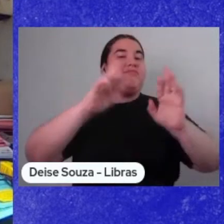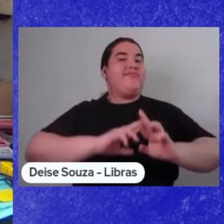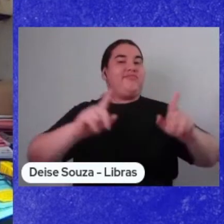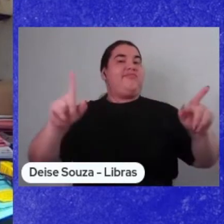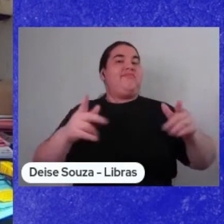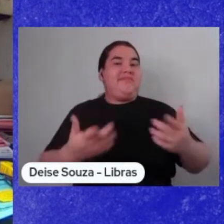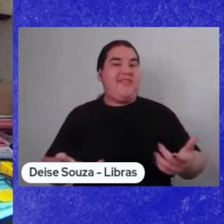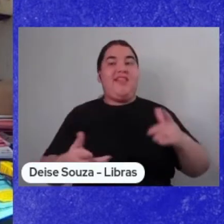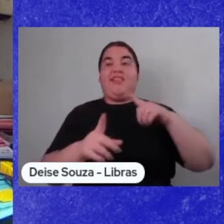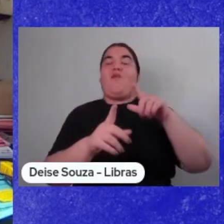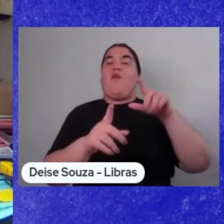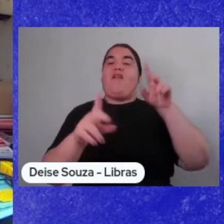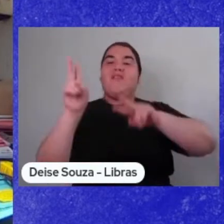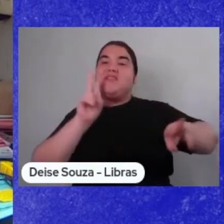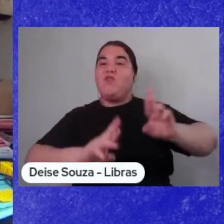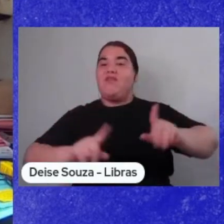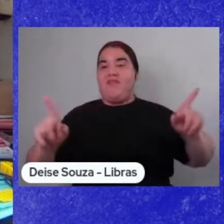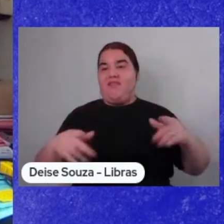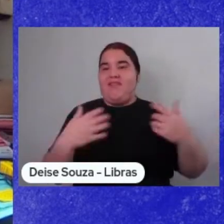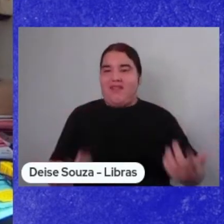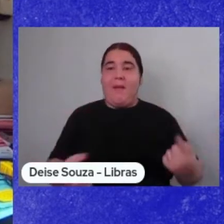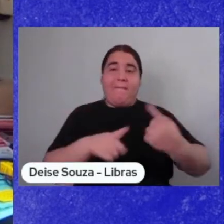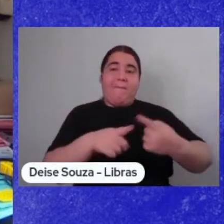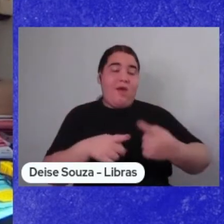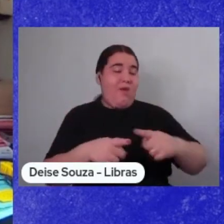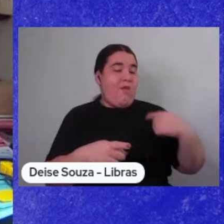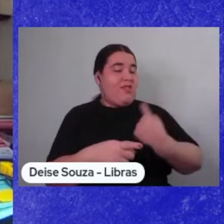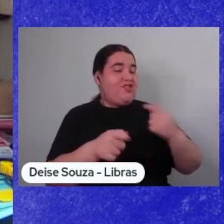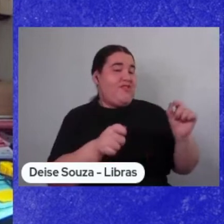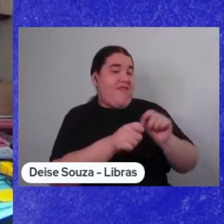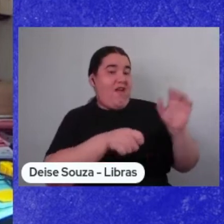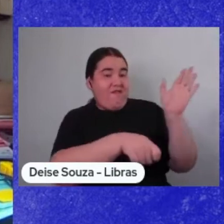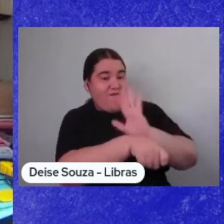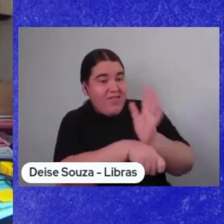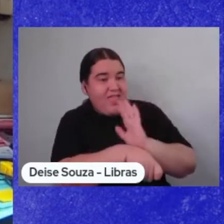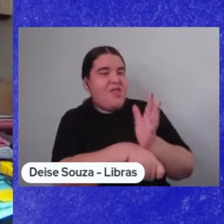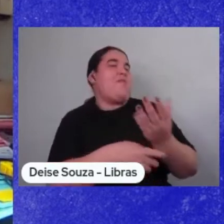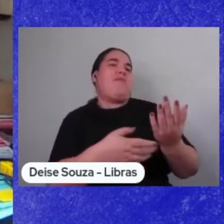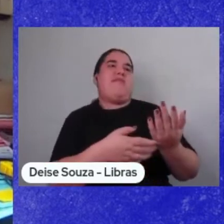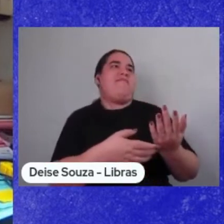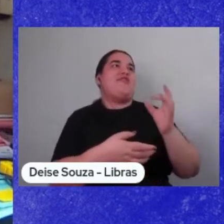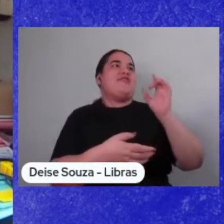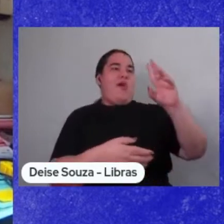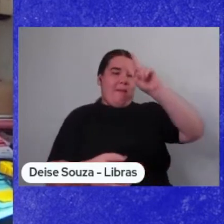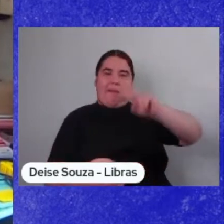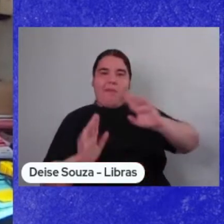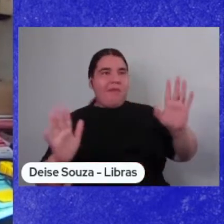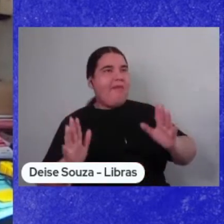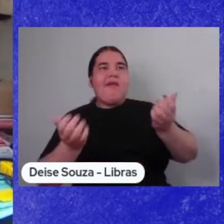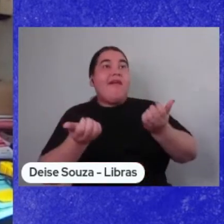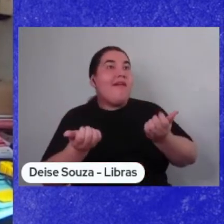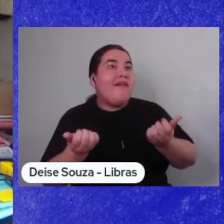tem disso, né? Acho que deixa de ser seu e é realmente da interpretação das pessoas. Então, é muito feliz. Foi uma trajetória